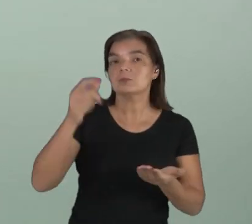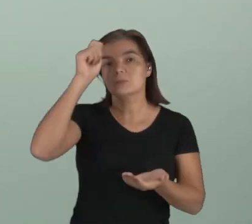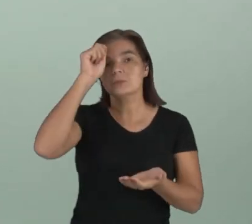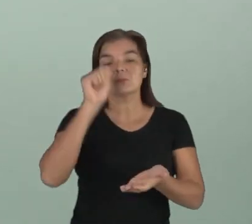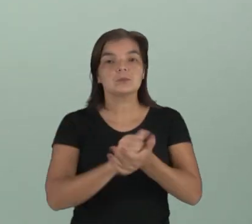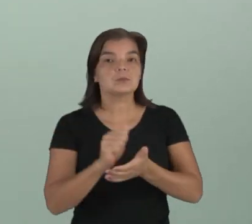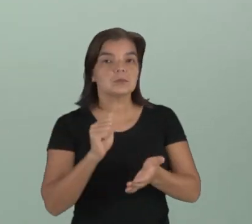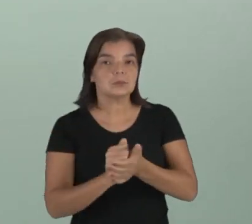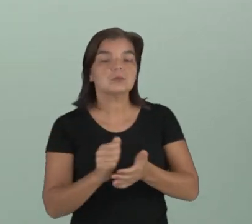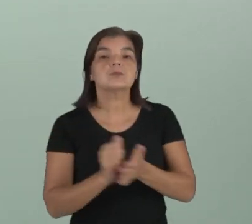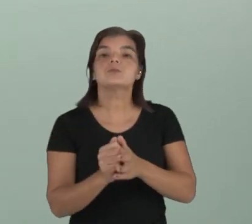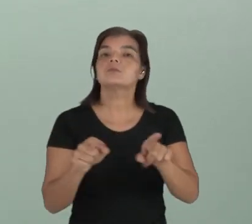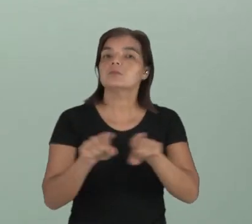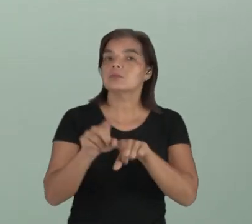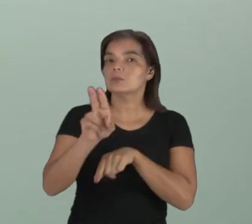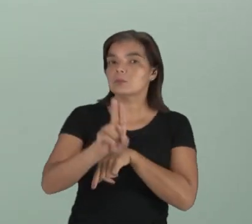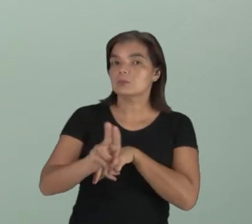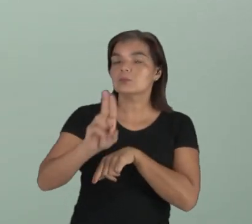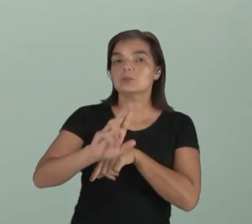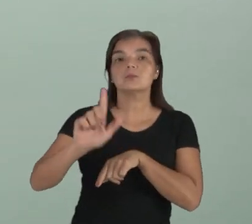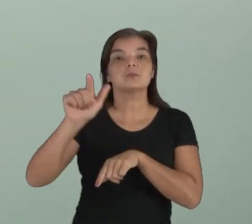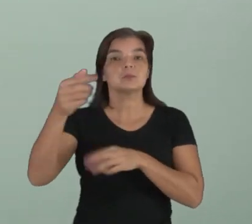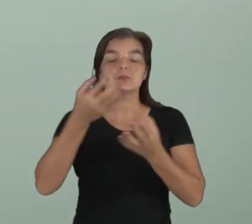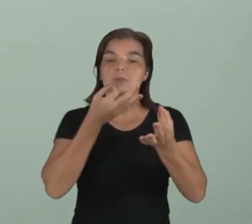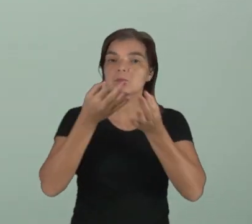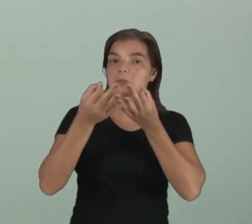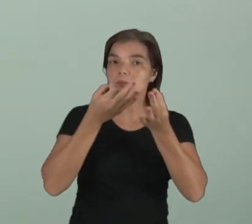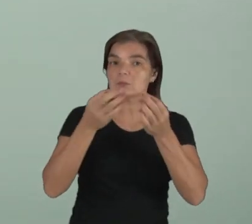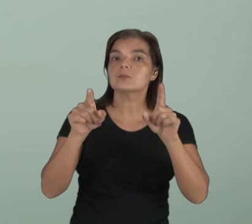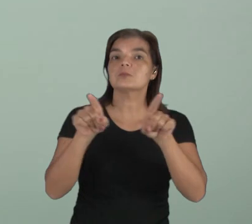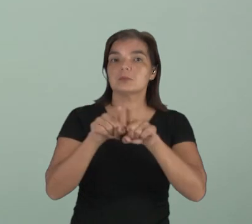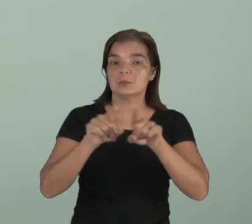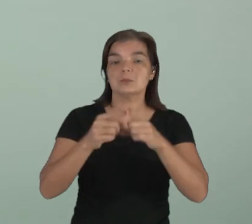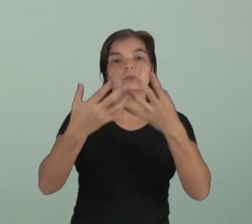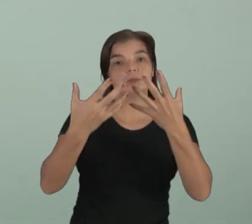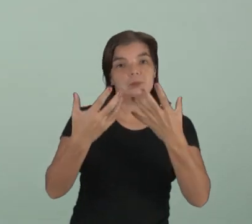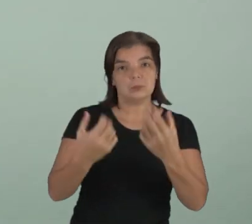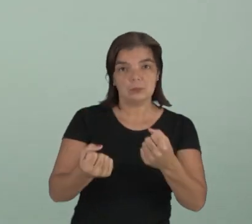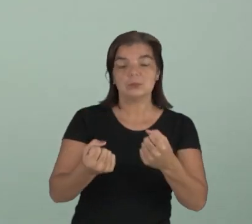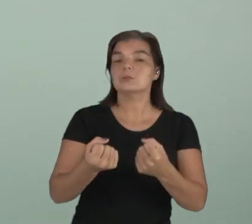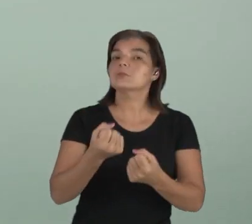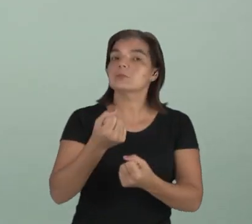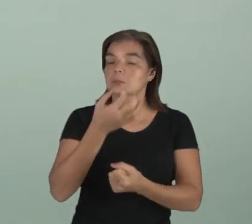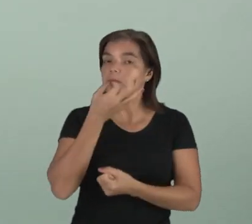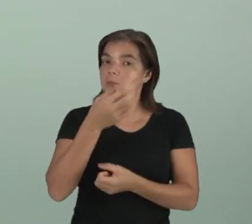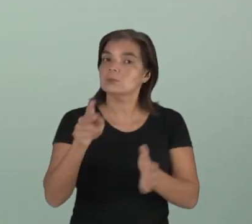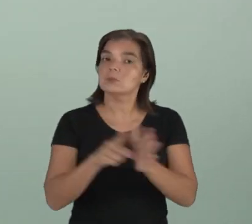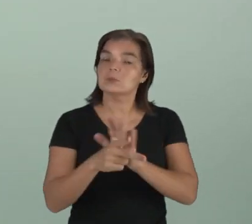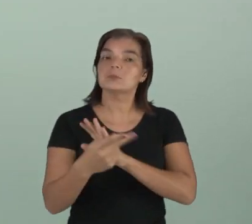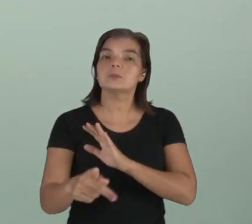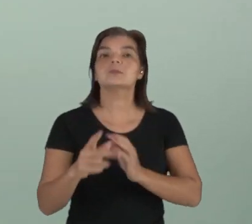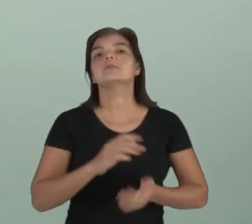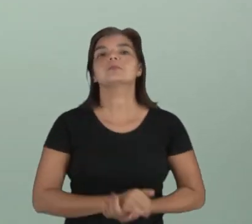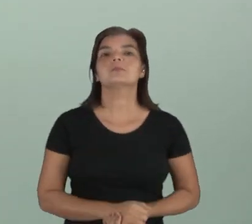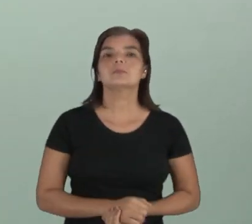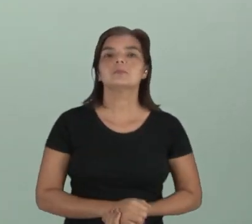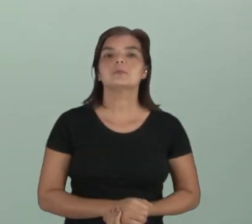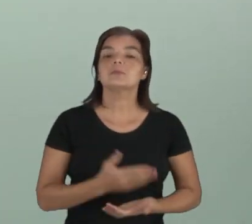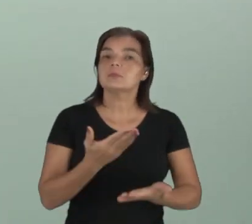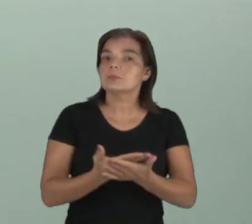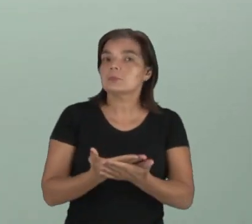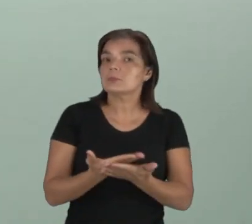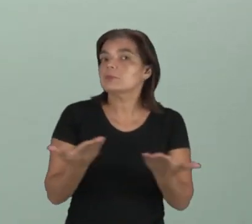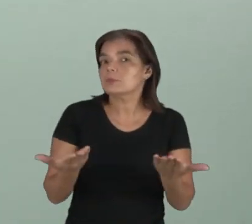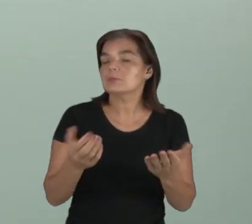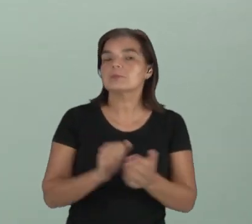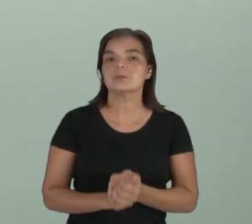articulista. Assim como ele também utiliza outros argumentos para defender a tese dele. o posicionamento dele. E a nossa aula de